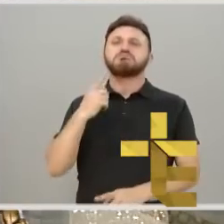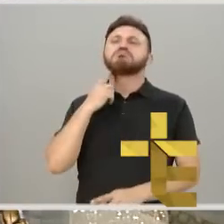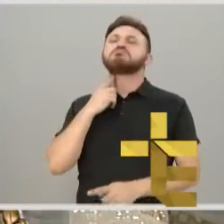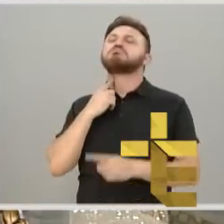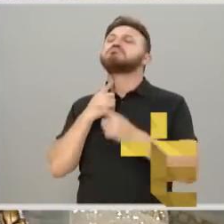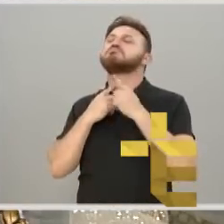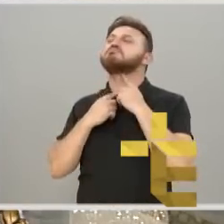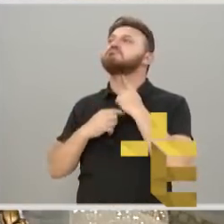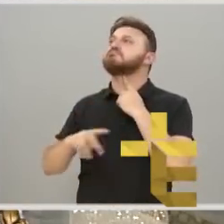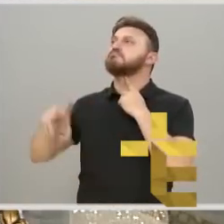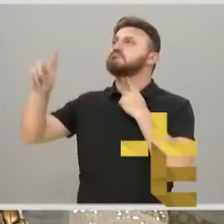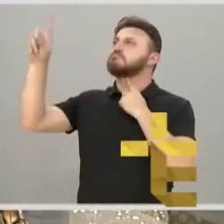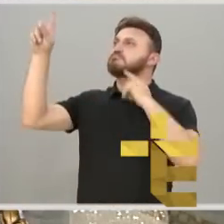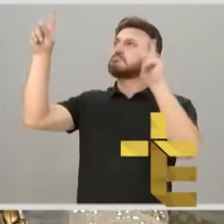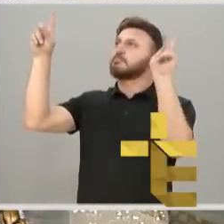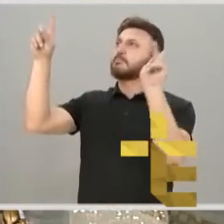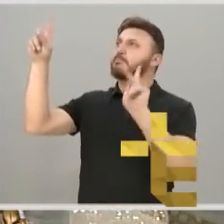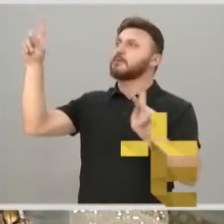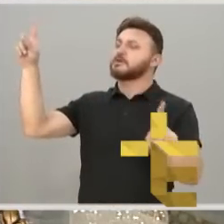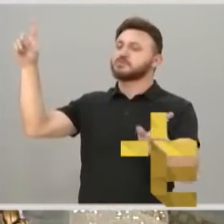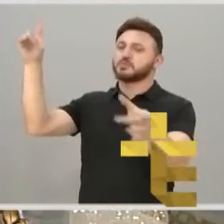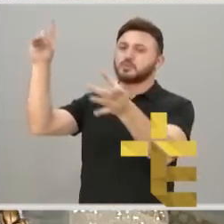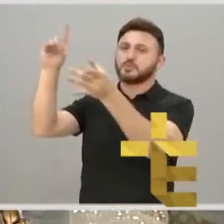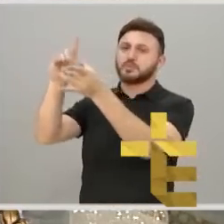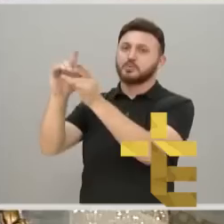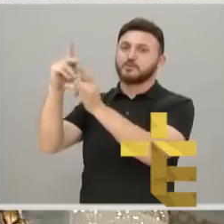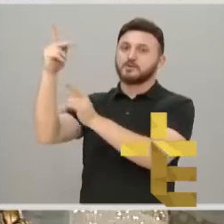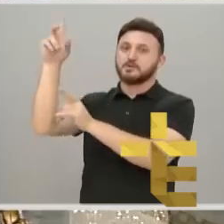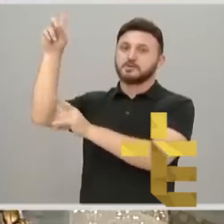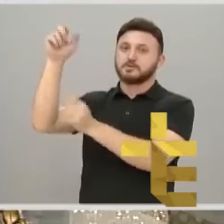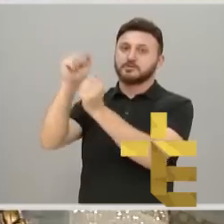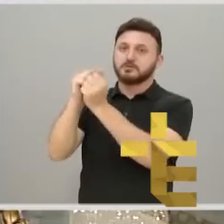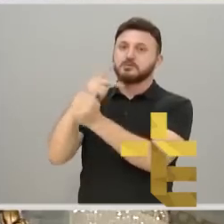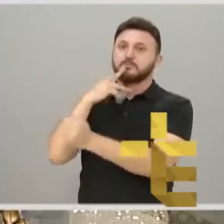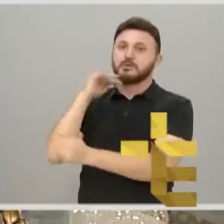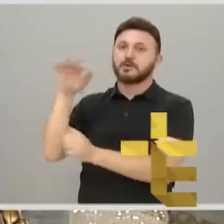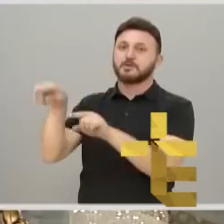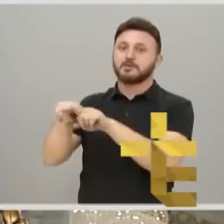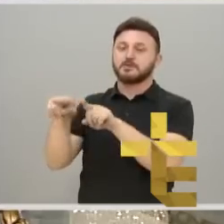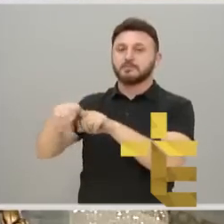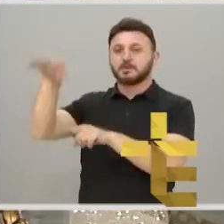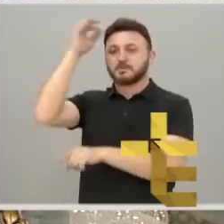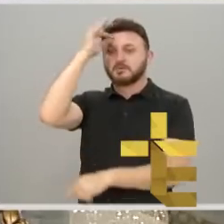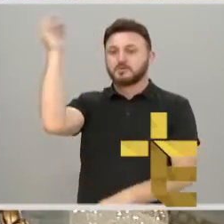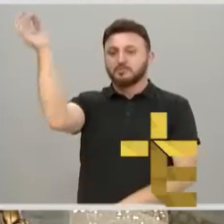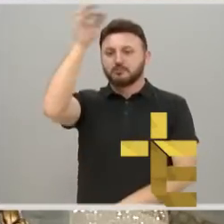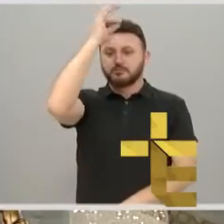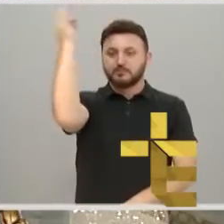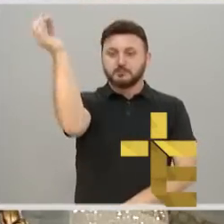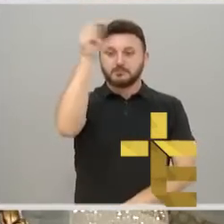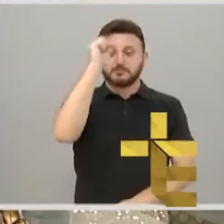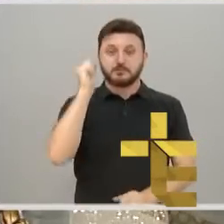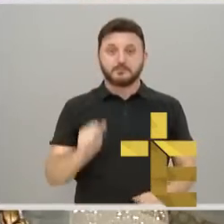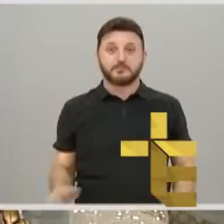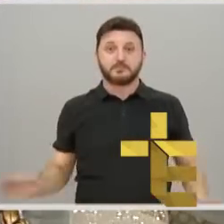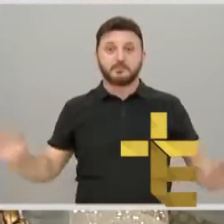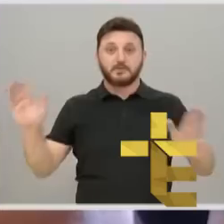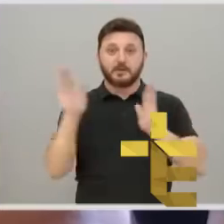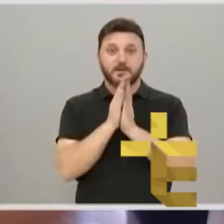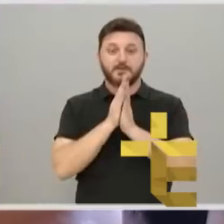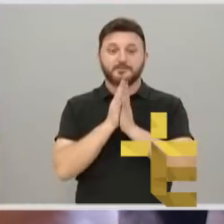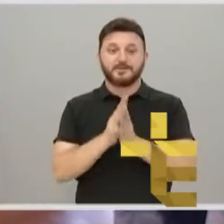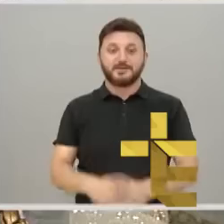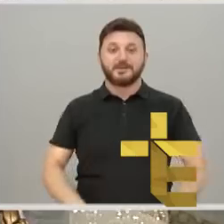olhe a fé que anima a vossa igreja. Dai-lhe segundo o vosso desejo, paz, unidade, vós que sois Deus com o Pai e o Espírito